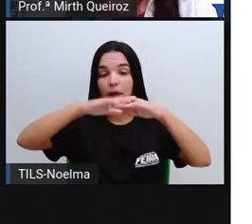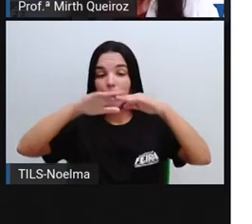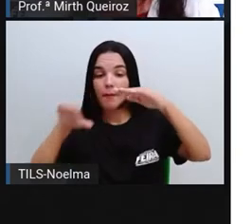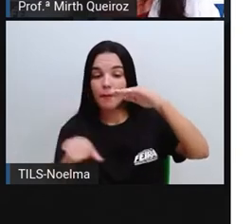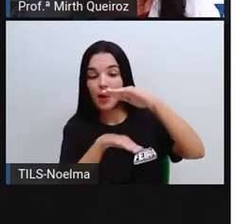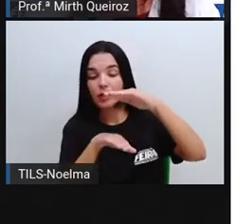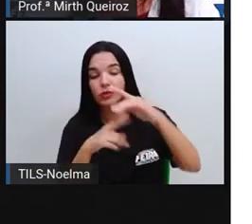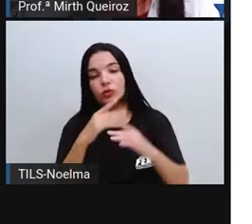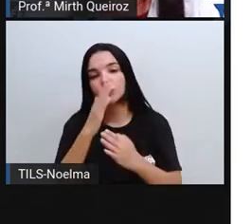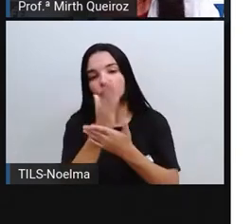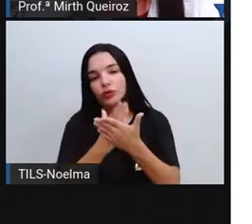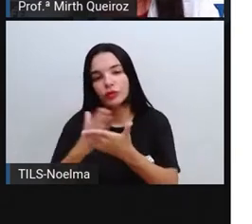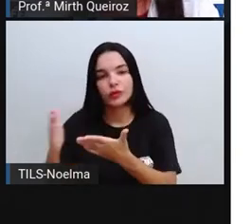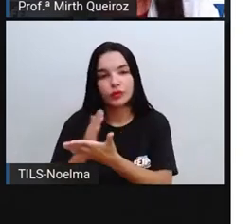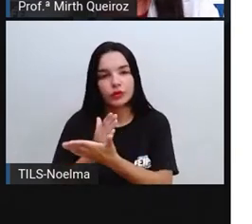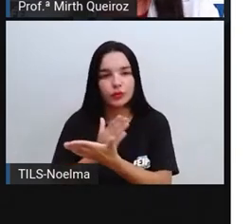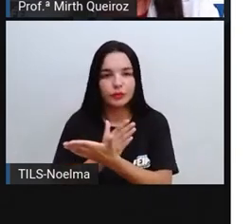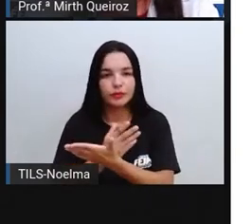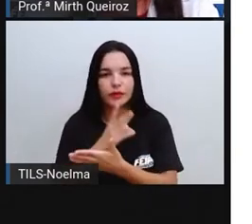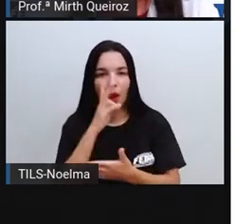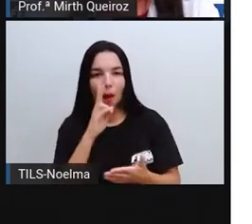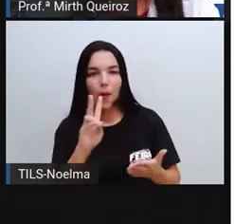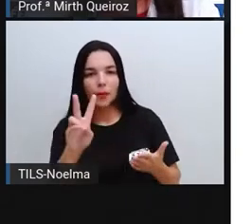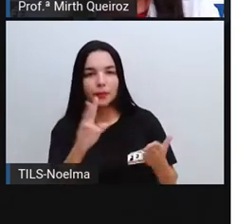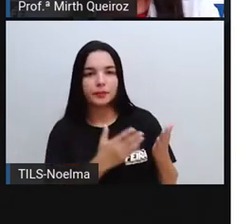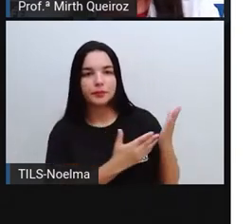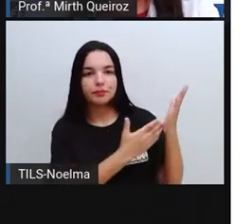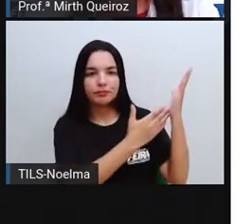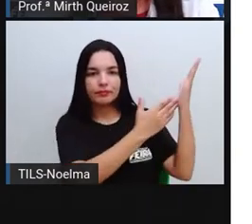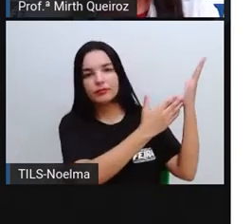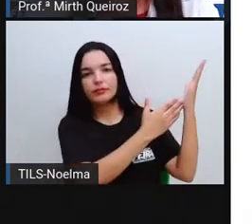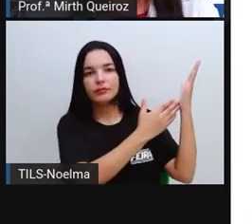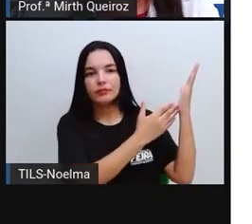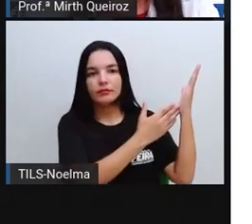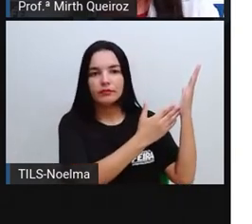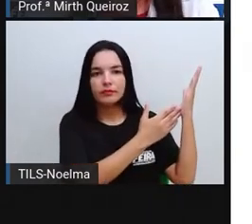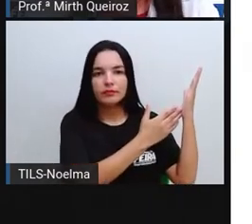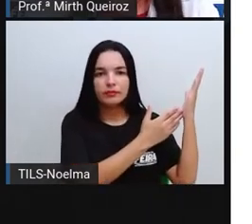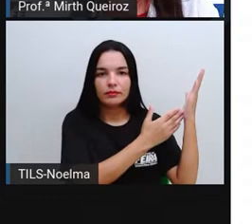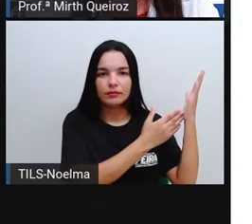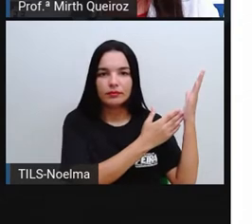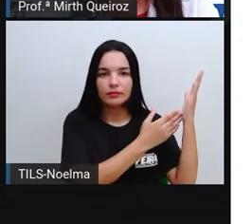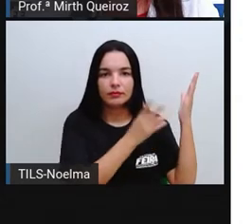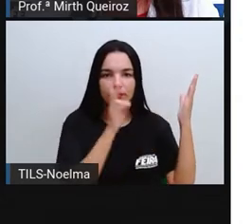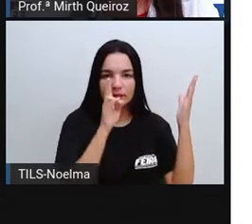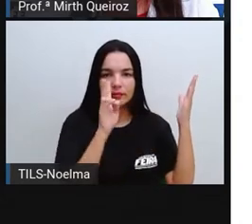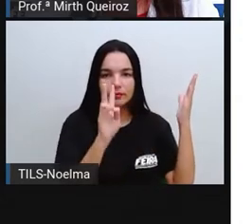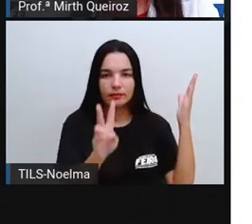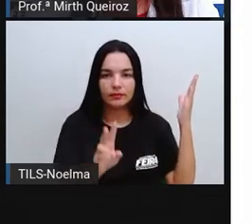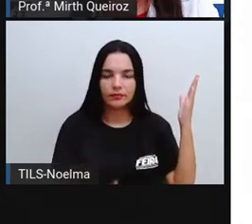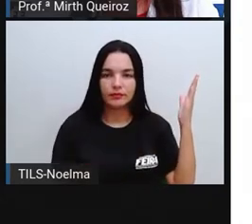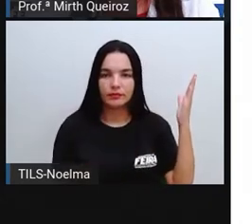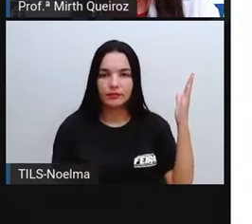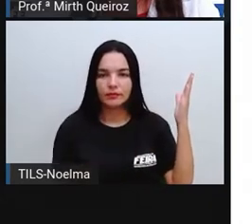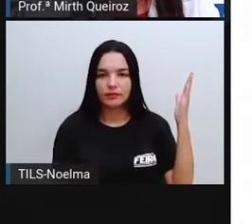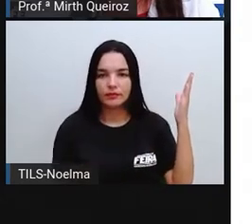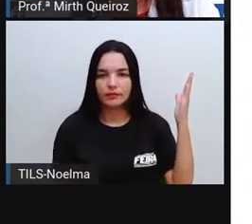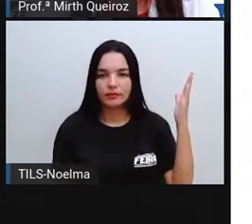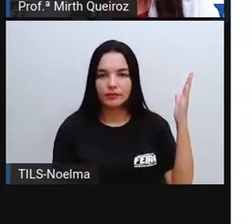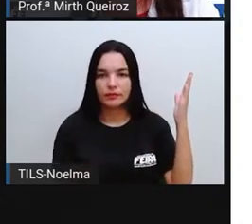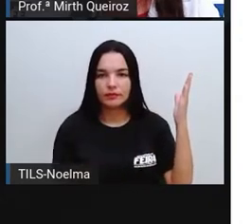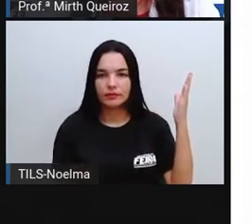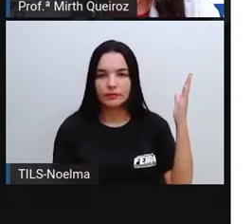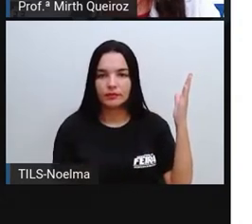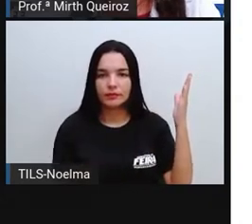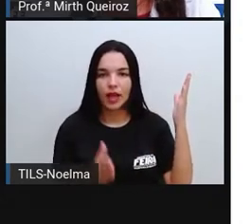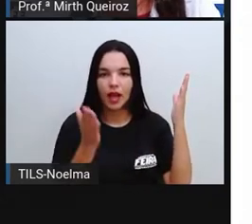por exemplo o livro está aqui ao meio né Nós temos aqui na Pontinha o ML aqui na nossa direita e